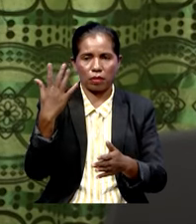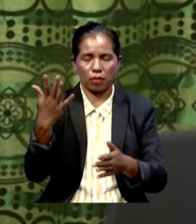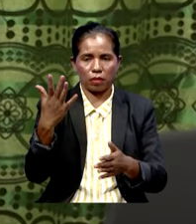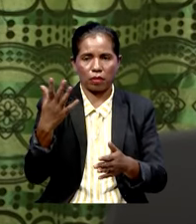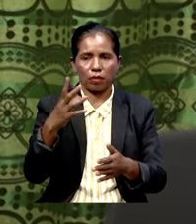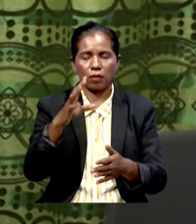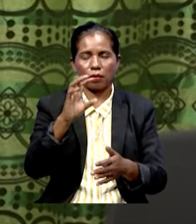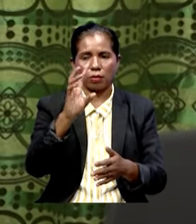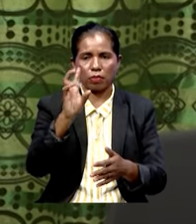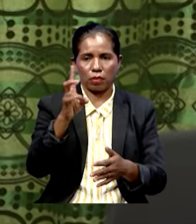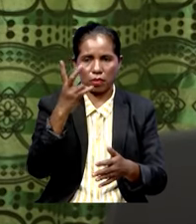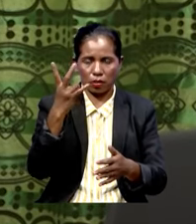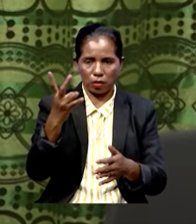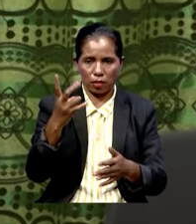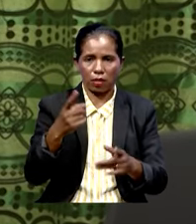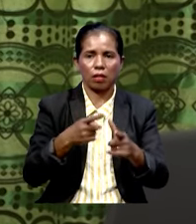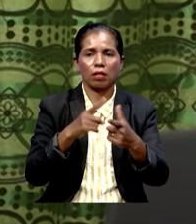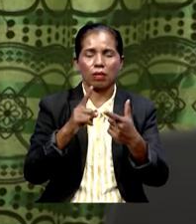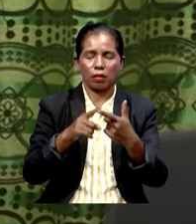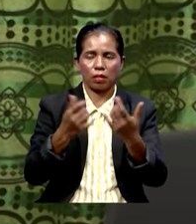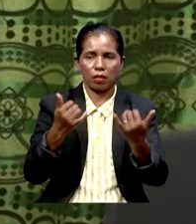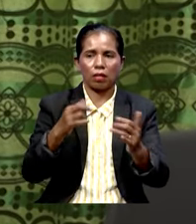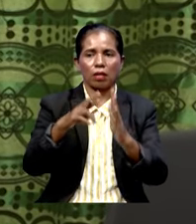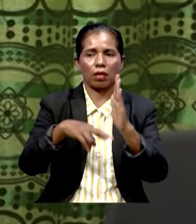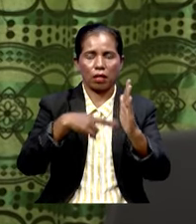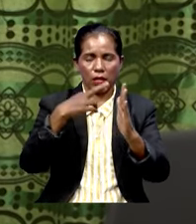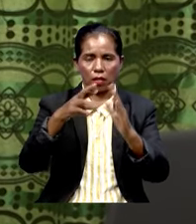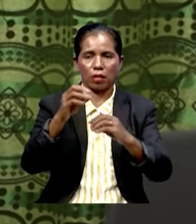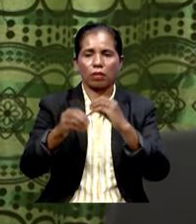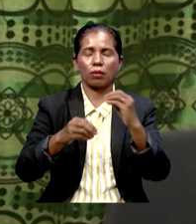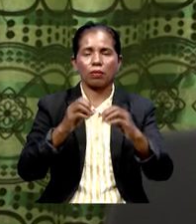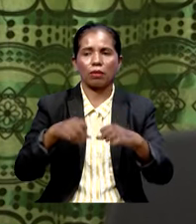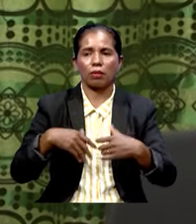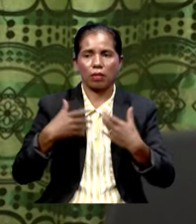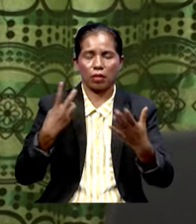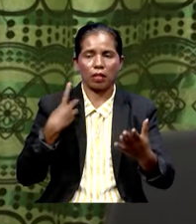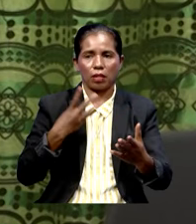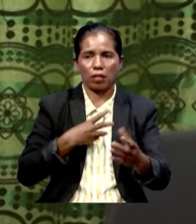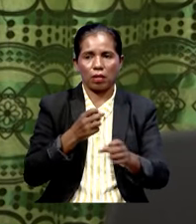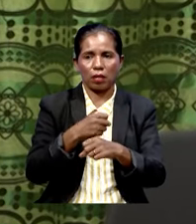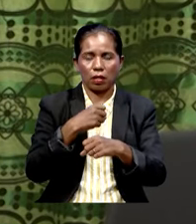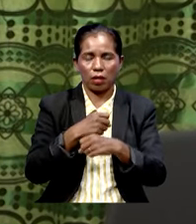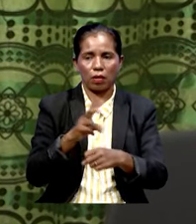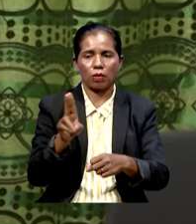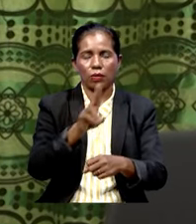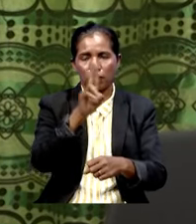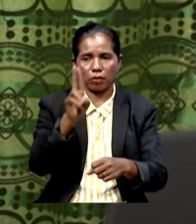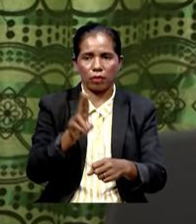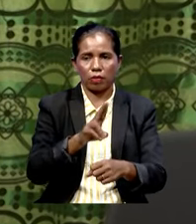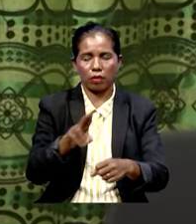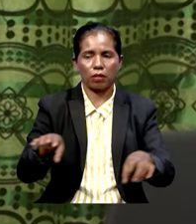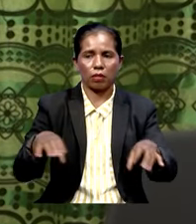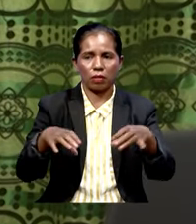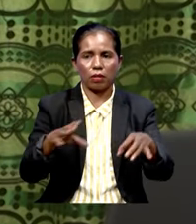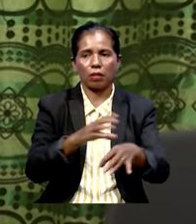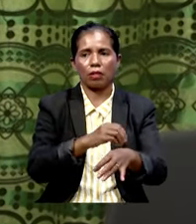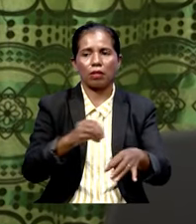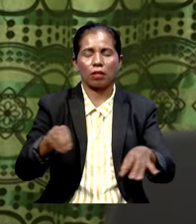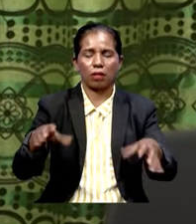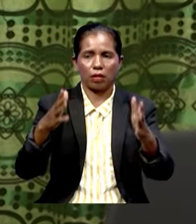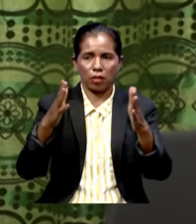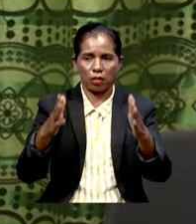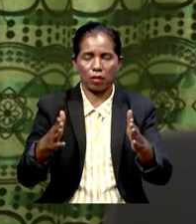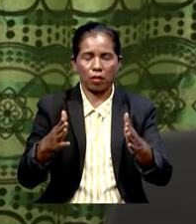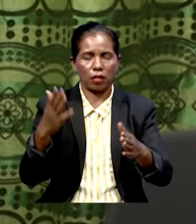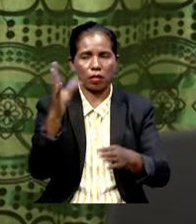14/2017. E depois ida ne regula kono ba unsa ita alo gestão ba iha tenia recurso ilaran